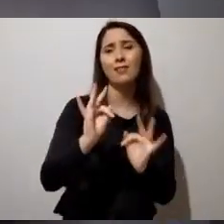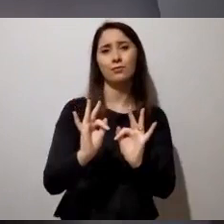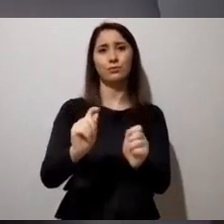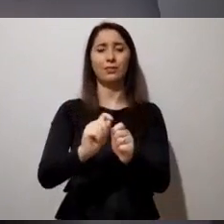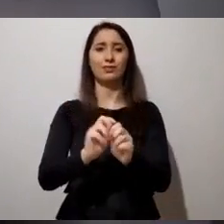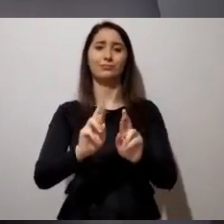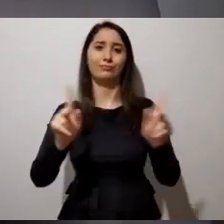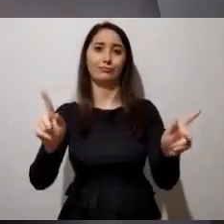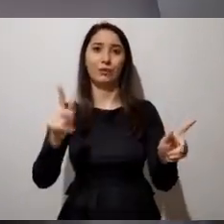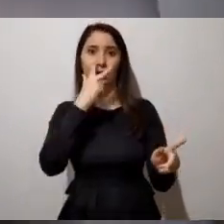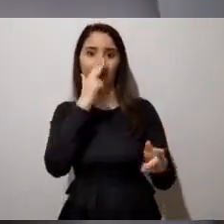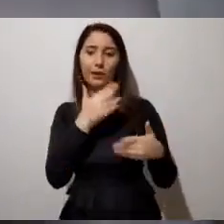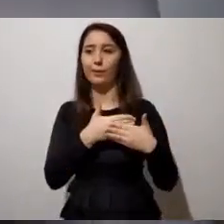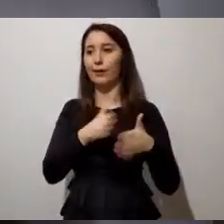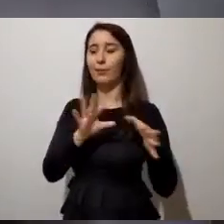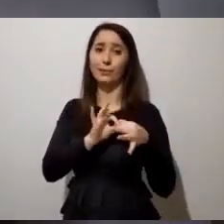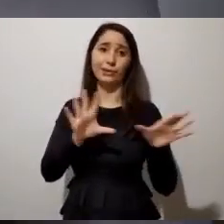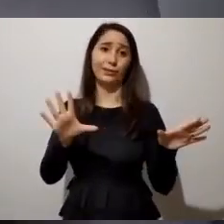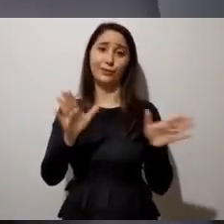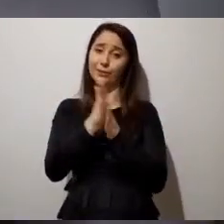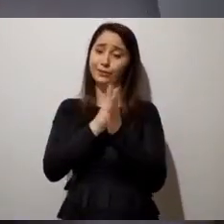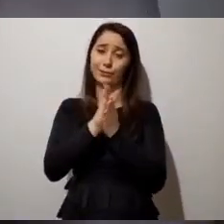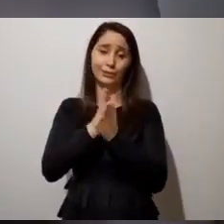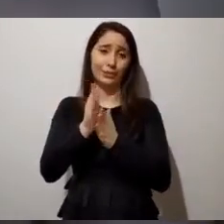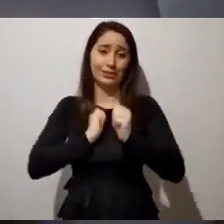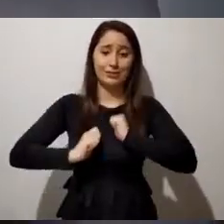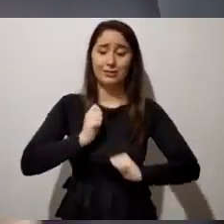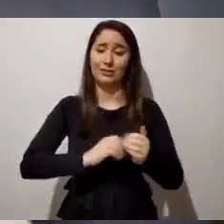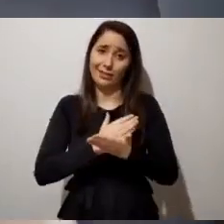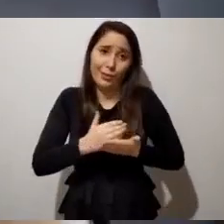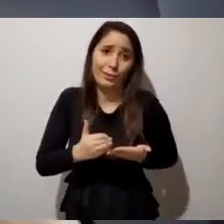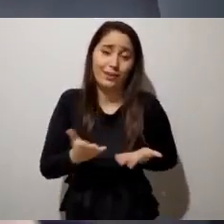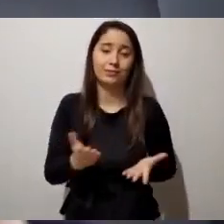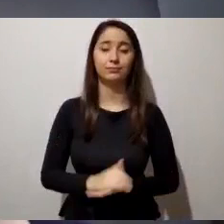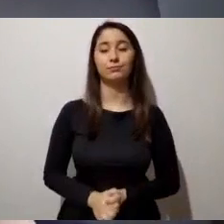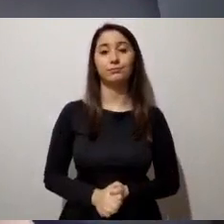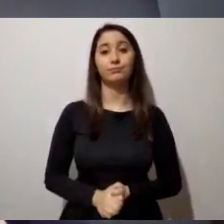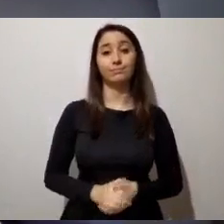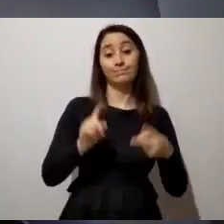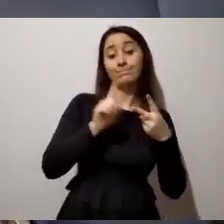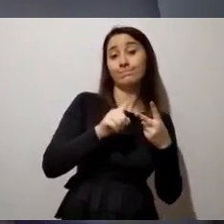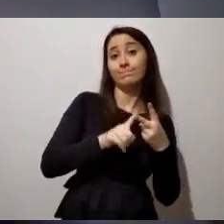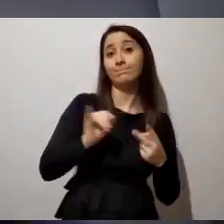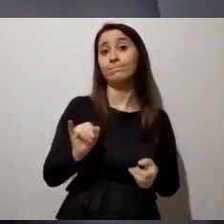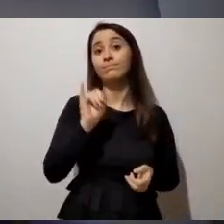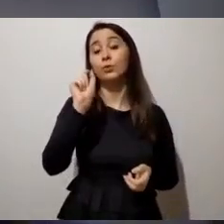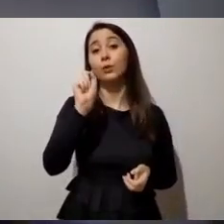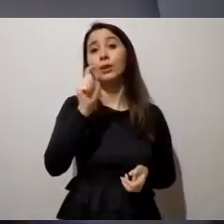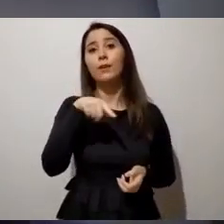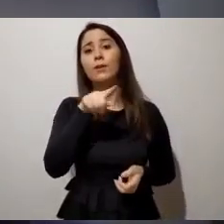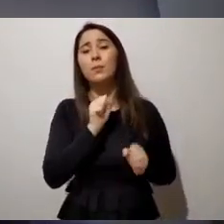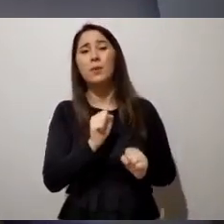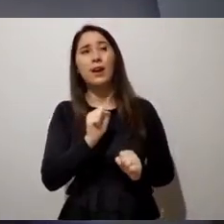ansiedade venha. Segundo ponto importante, você também pode estar errando na hora de pensar sobre as suas